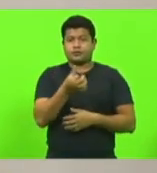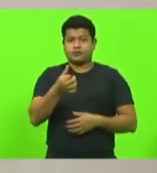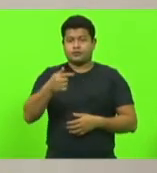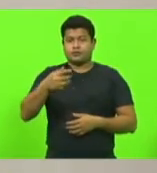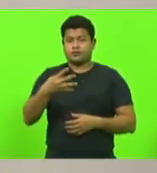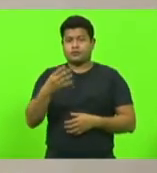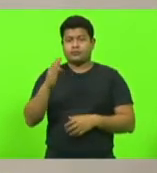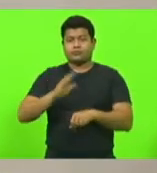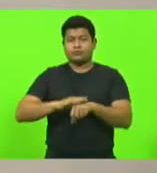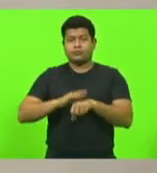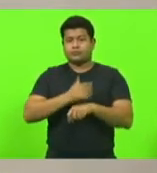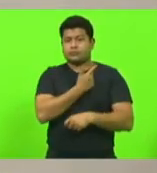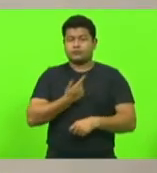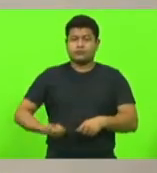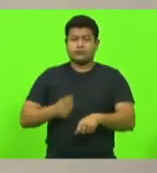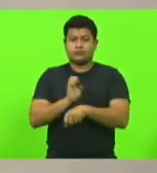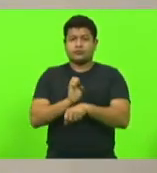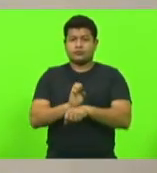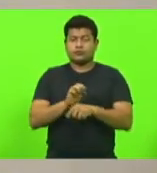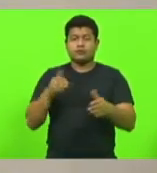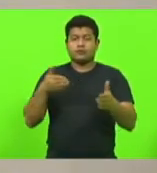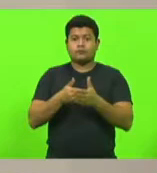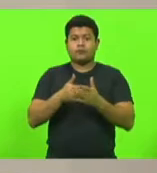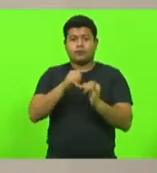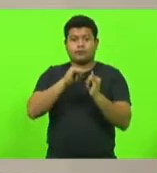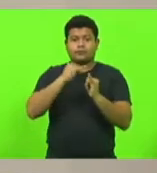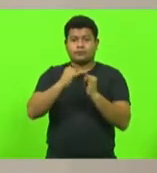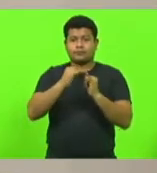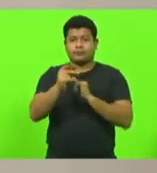674-2021, autor governo do Estado, veto parcial ao PL